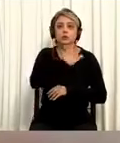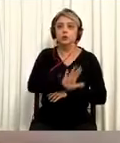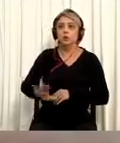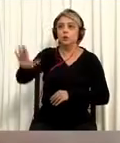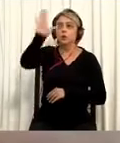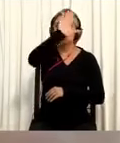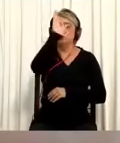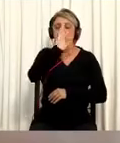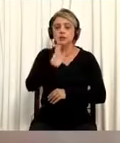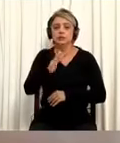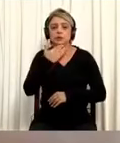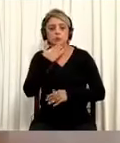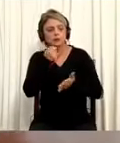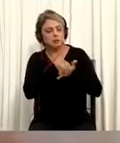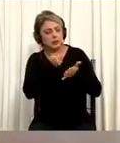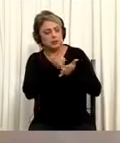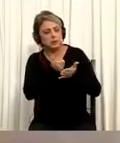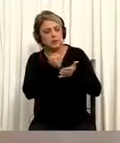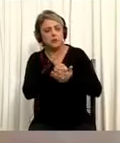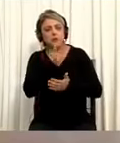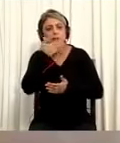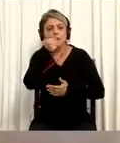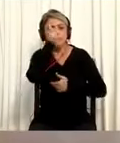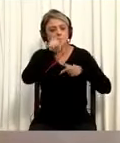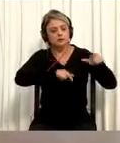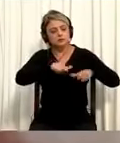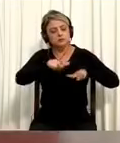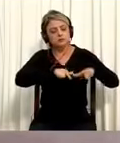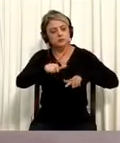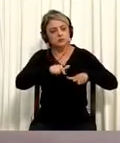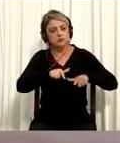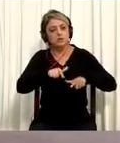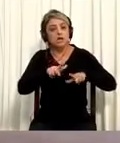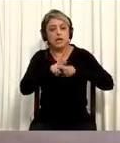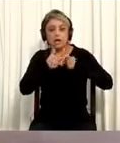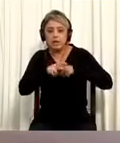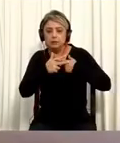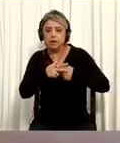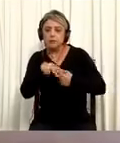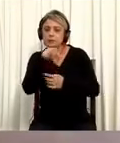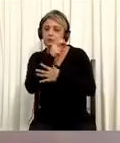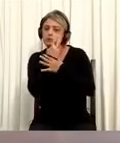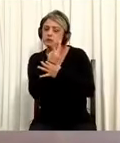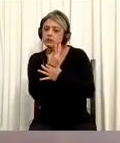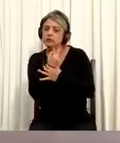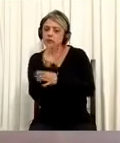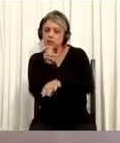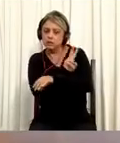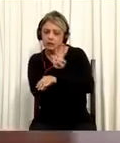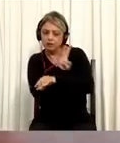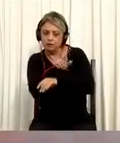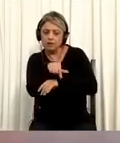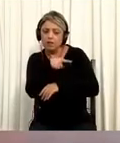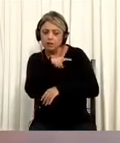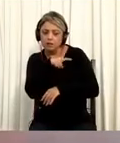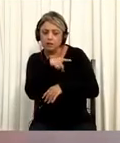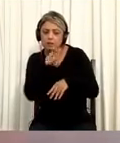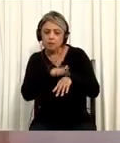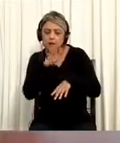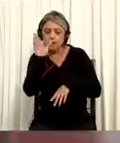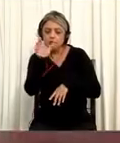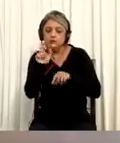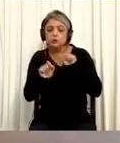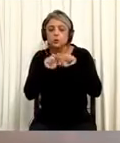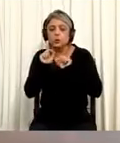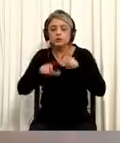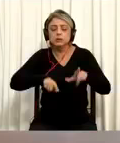para reivindicar melhores condições de trabalho, equipamentos de segurança, para que eles possam ter mais condições